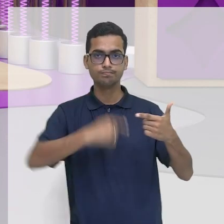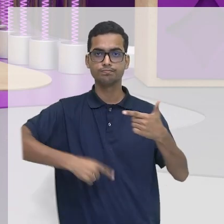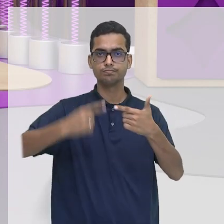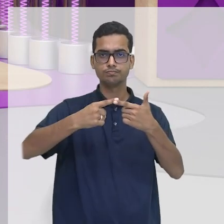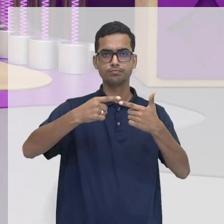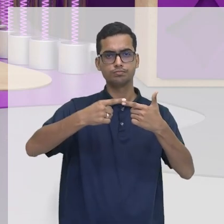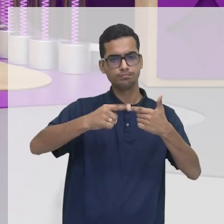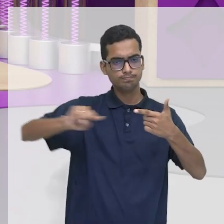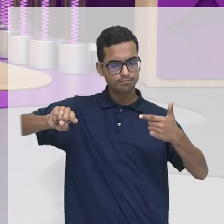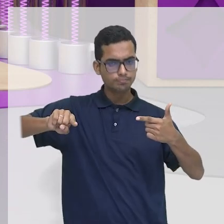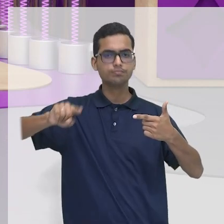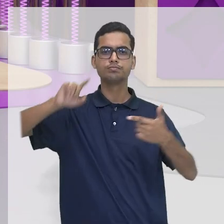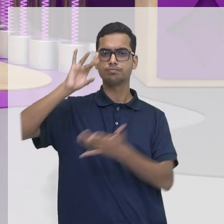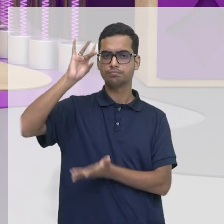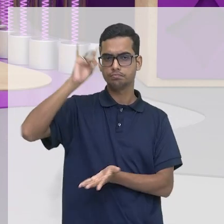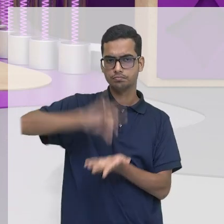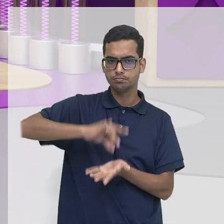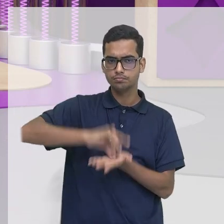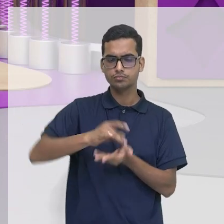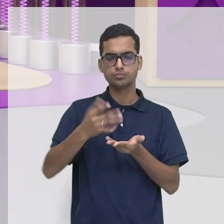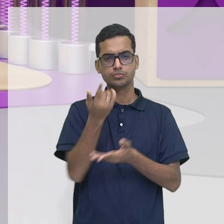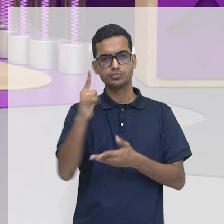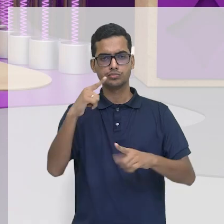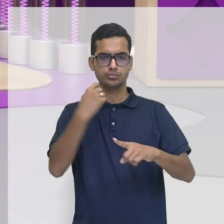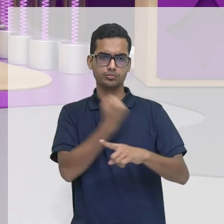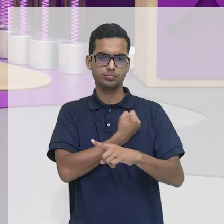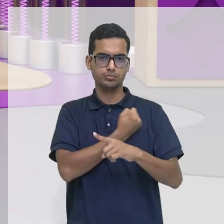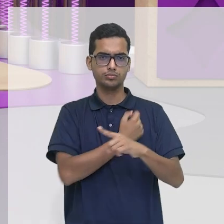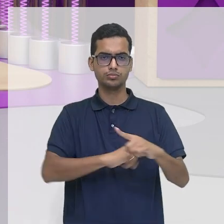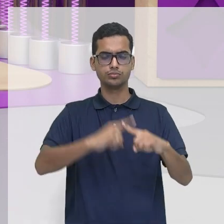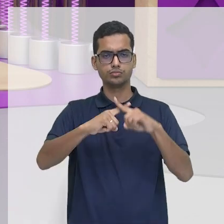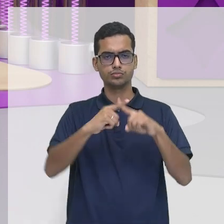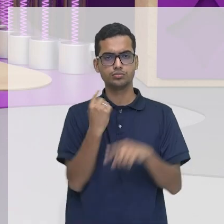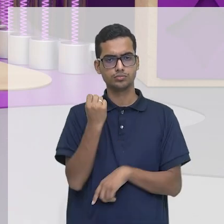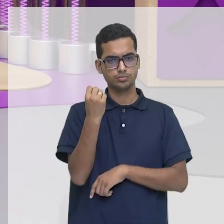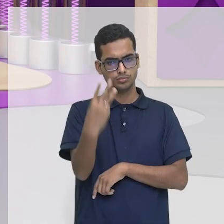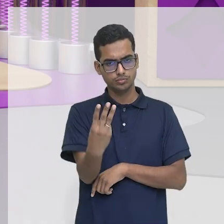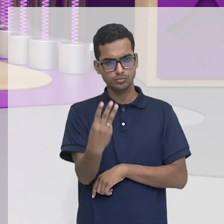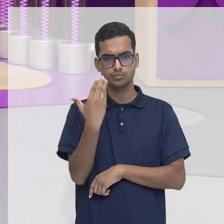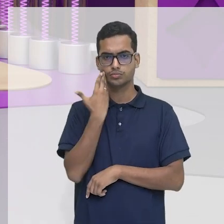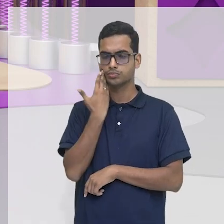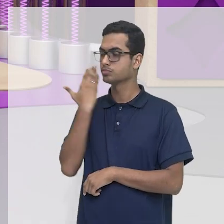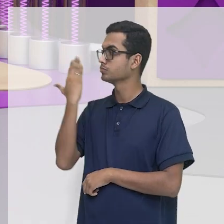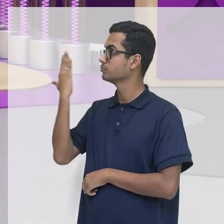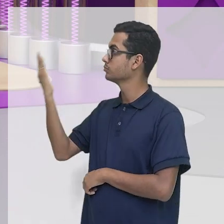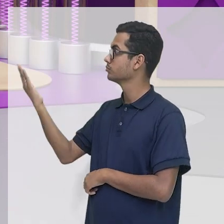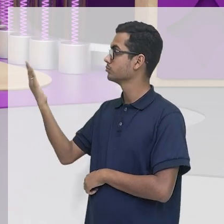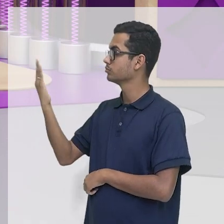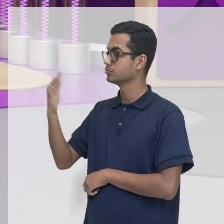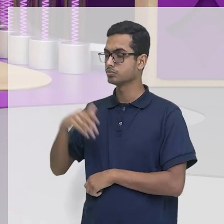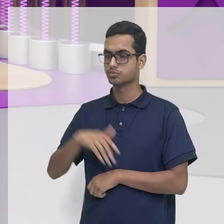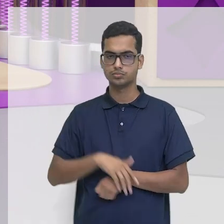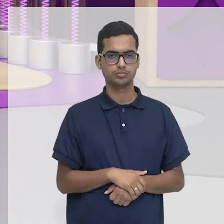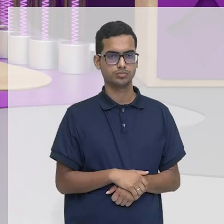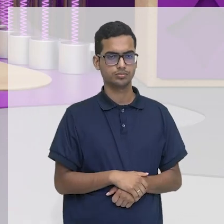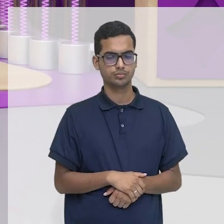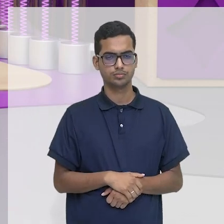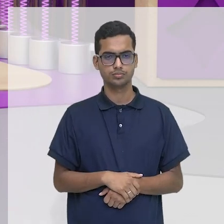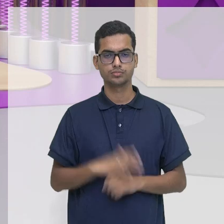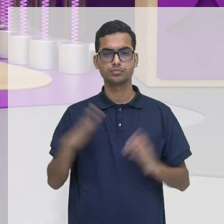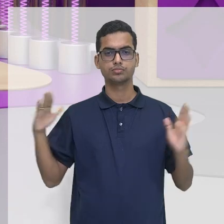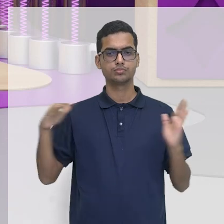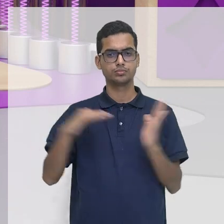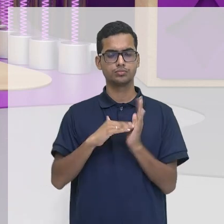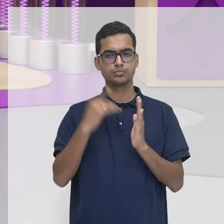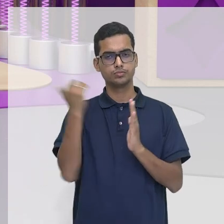Eliminar todos os outros múltiplos de 3. 3 vezes 2, 6. 3 vezes 3, 9. E assim por diante. Até o número